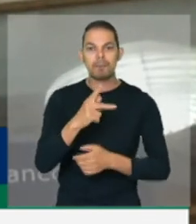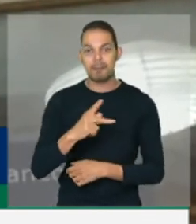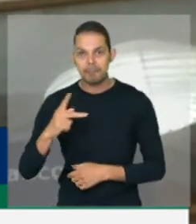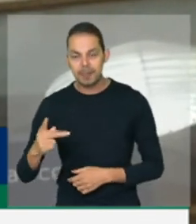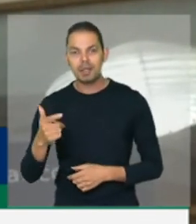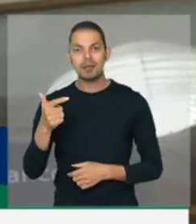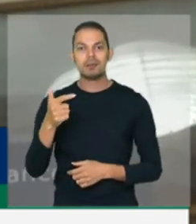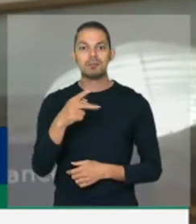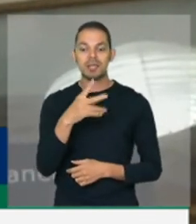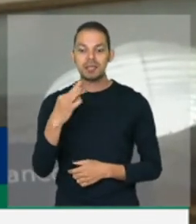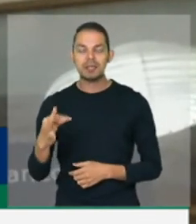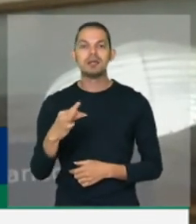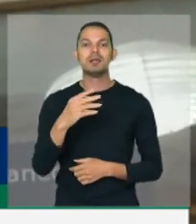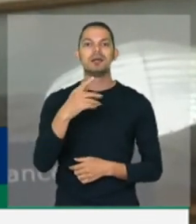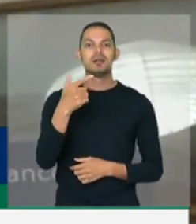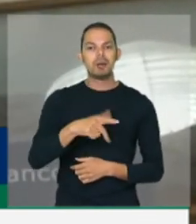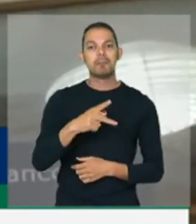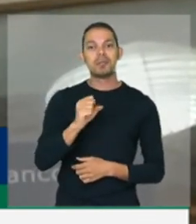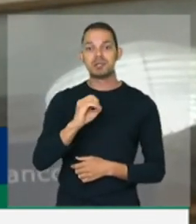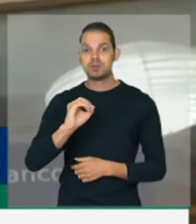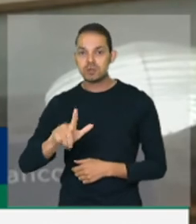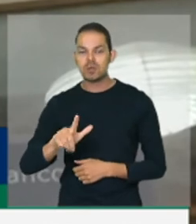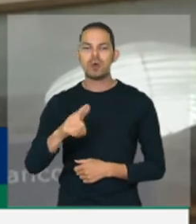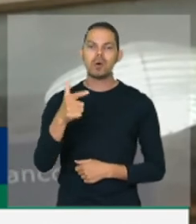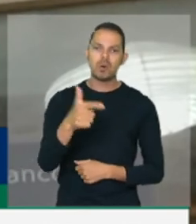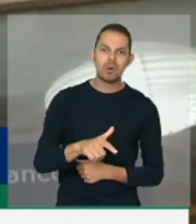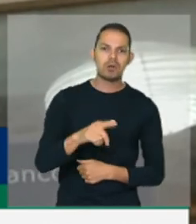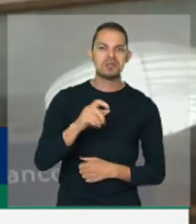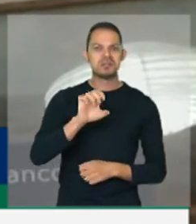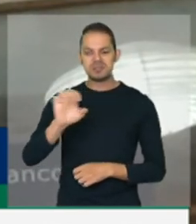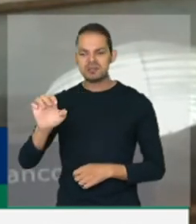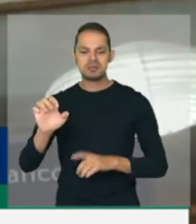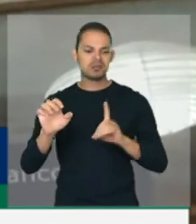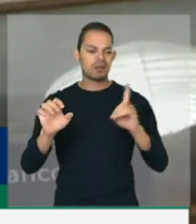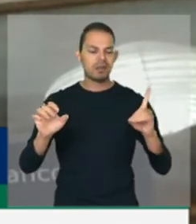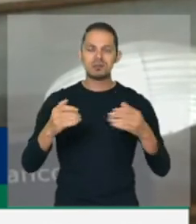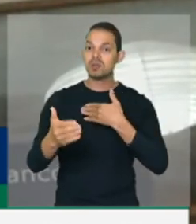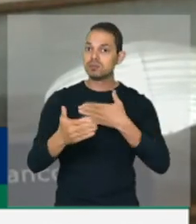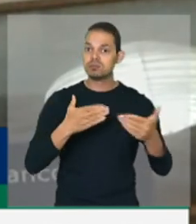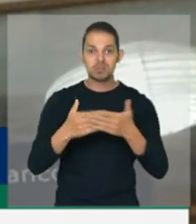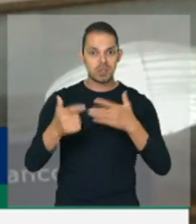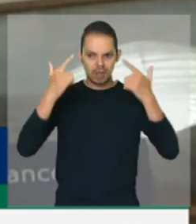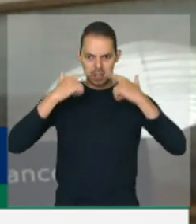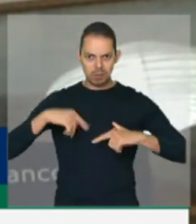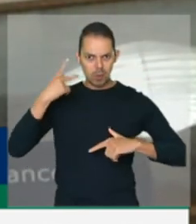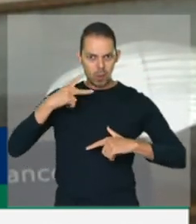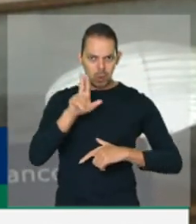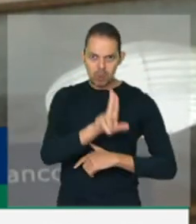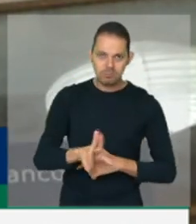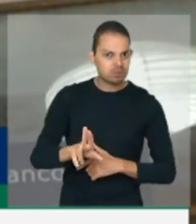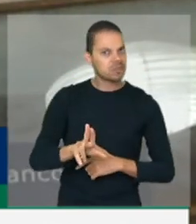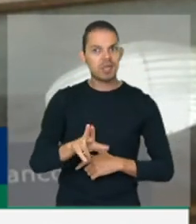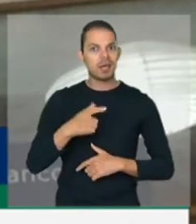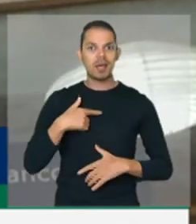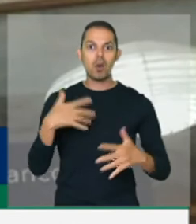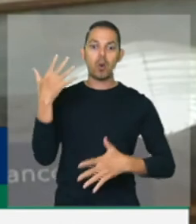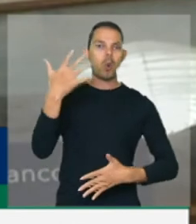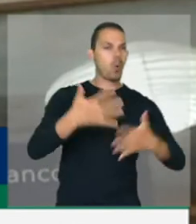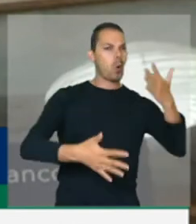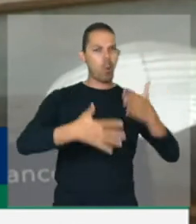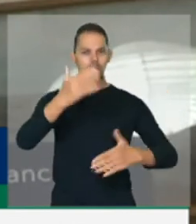do PT, os deputados do PSOL, os deputados da esquerda e da direita não usam a sua imunidade para isso. Eu não quero ser confundido com